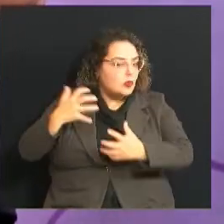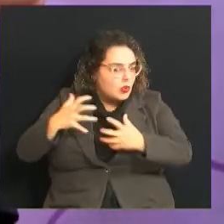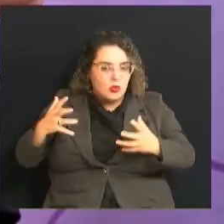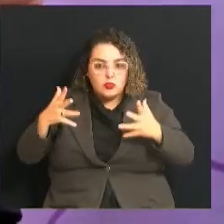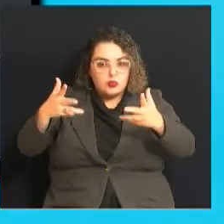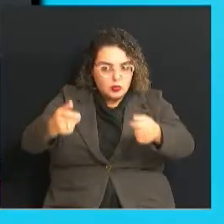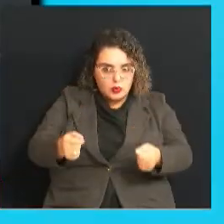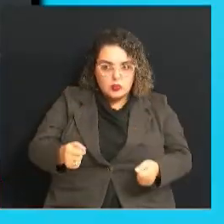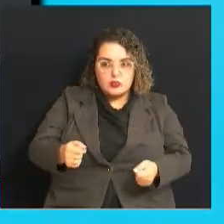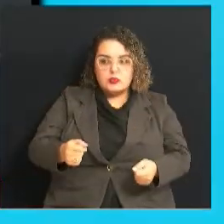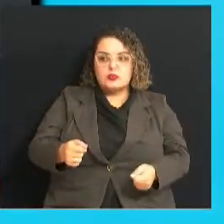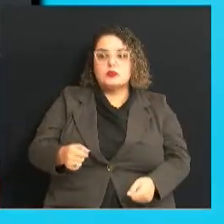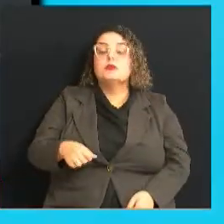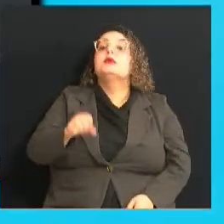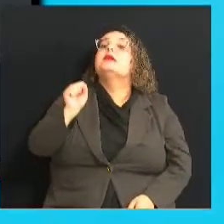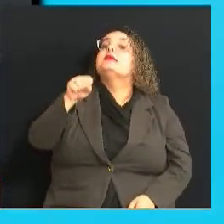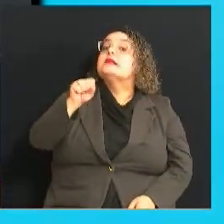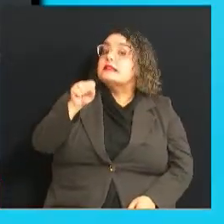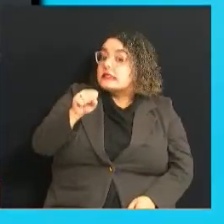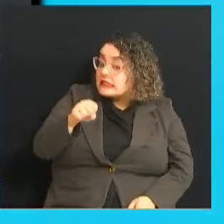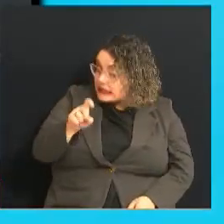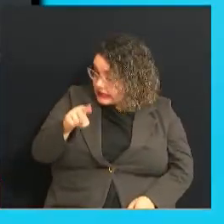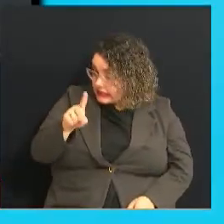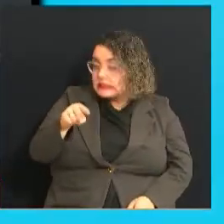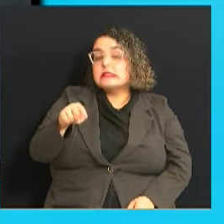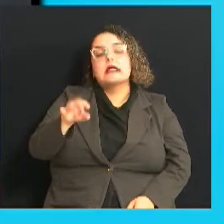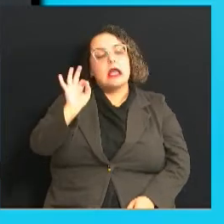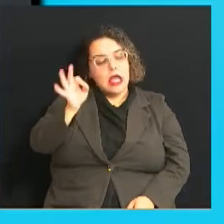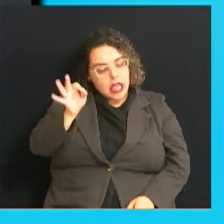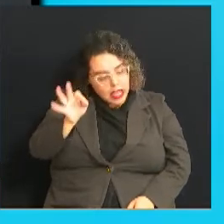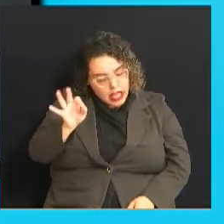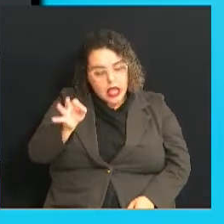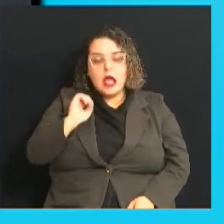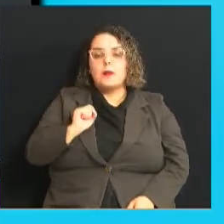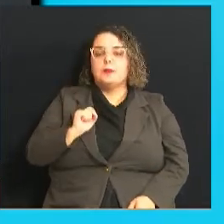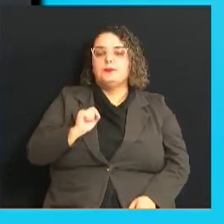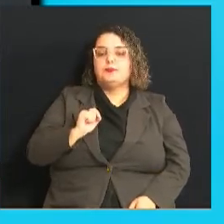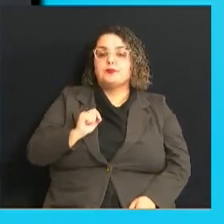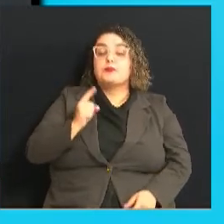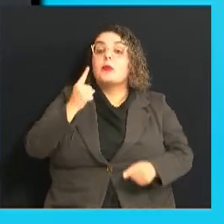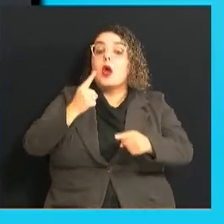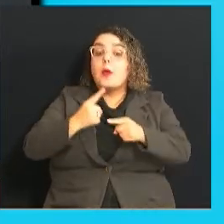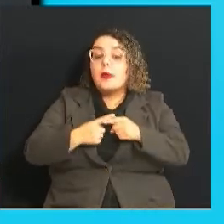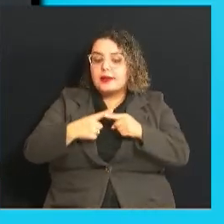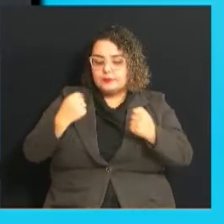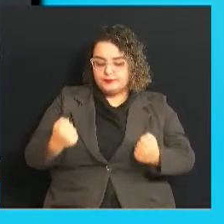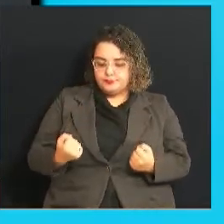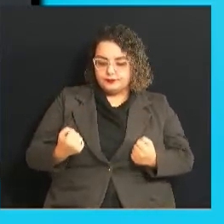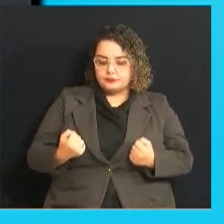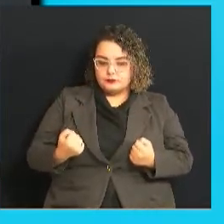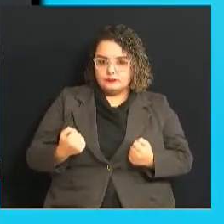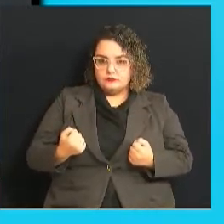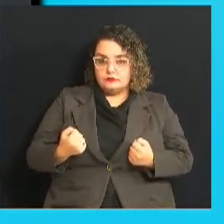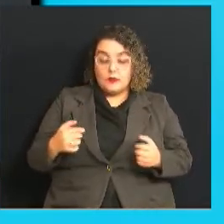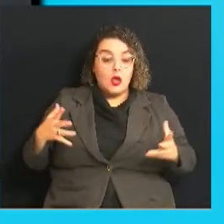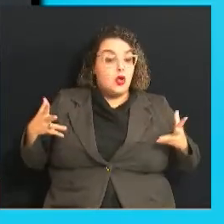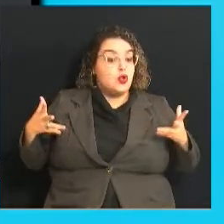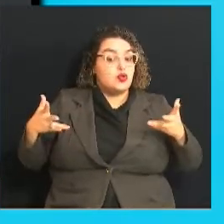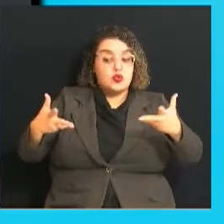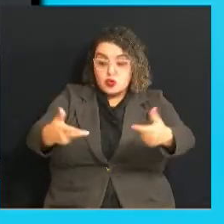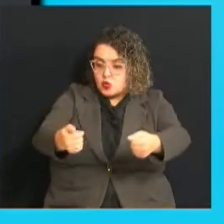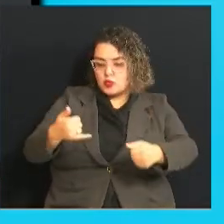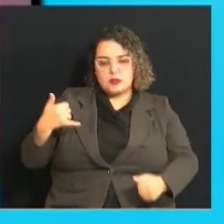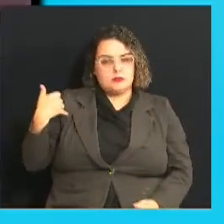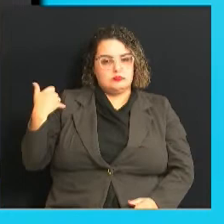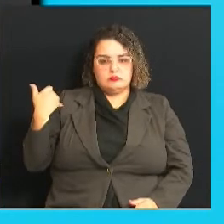mundo. Exatamente, exatamente. Isso atende, né? Acomete todas as idades. E